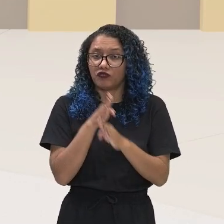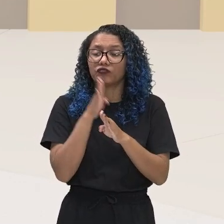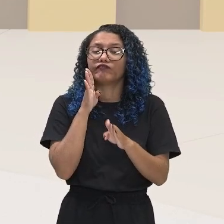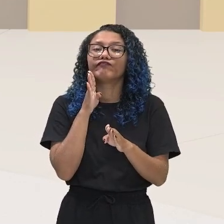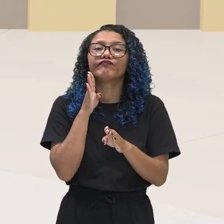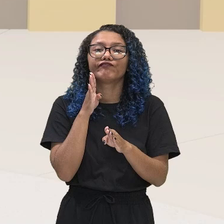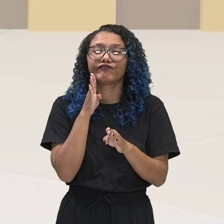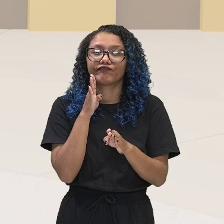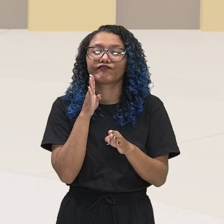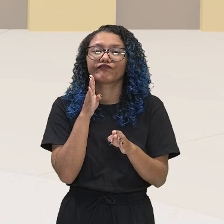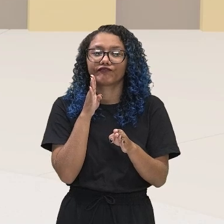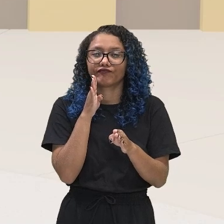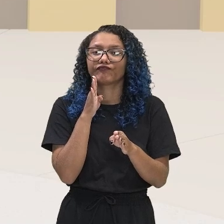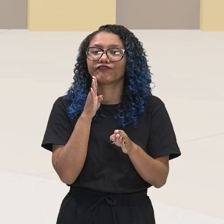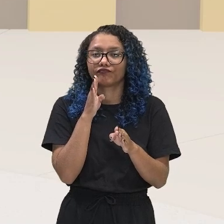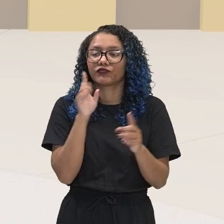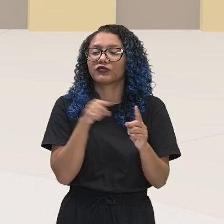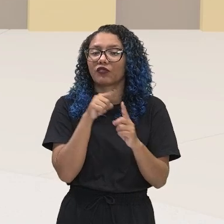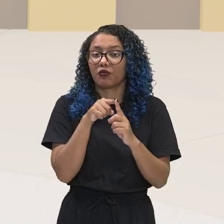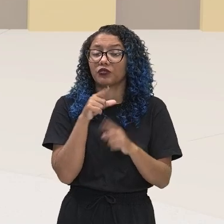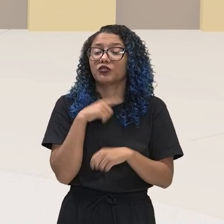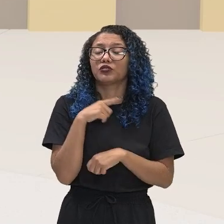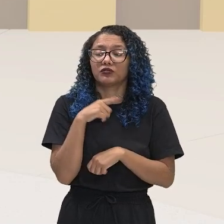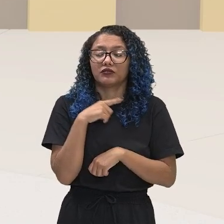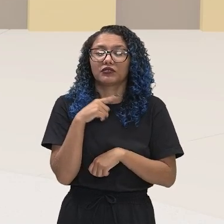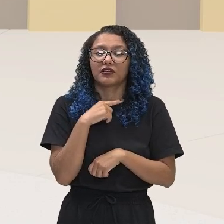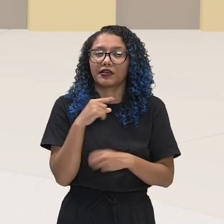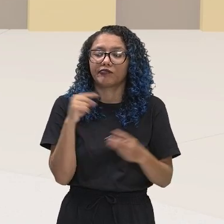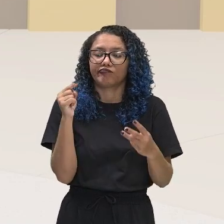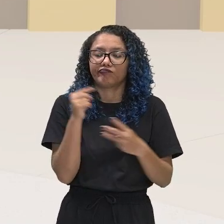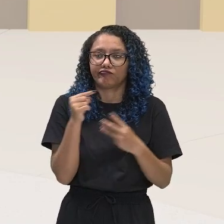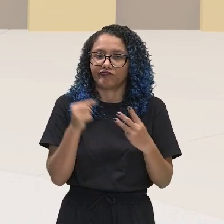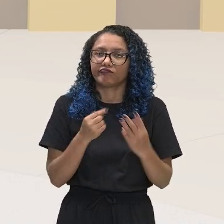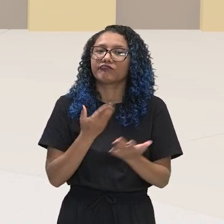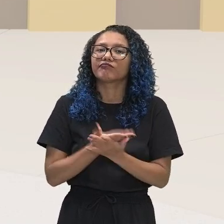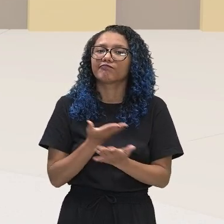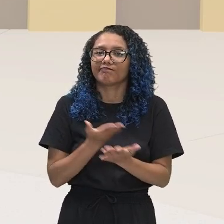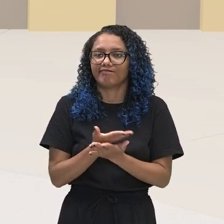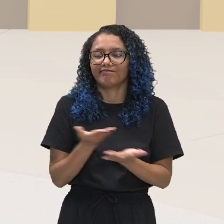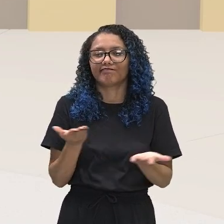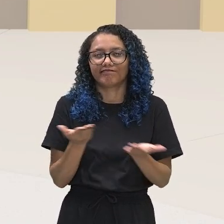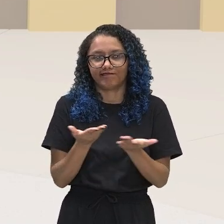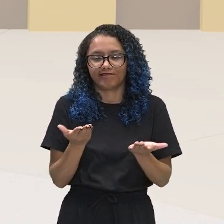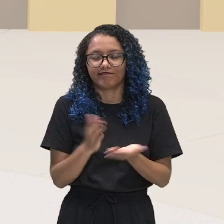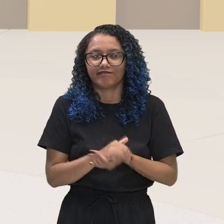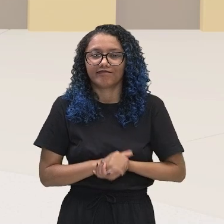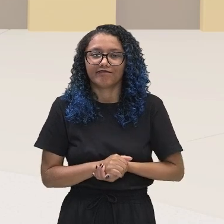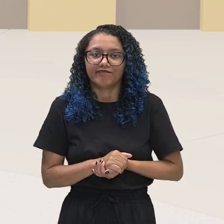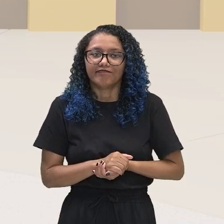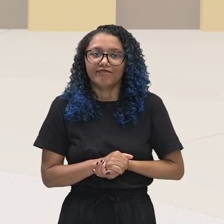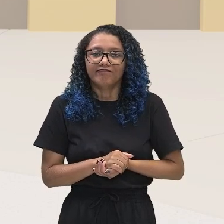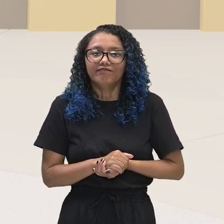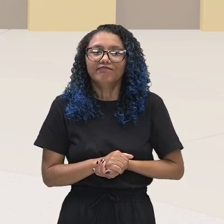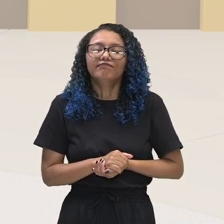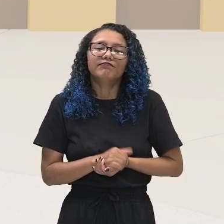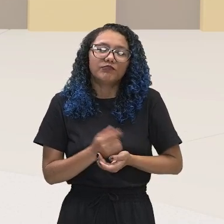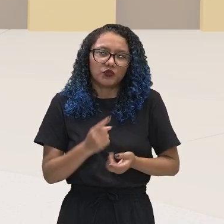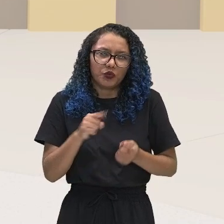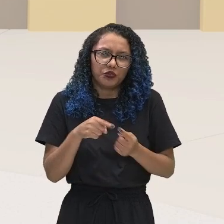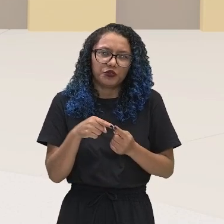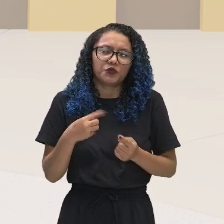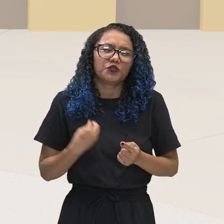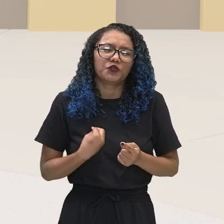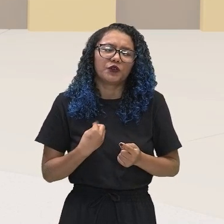propósito. Esses temas nós vamos abordar durante a nossa aula. Um propósito de vida é uma